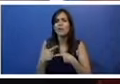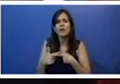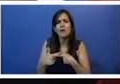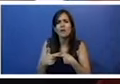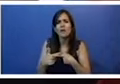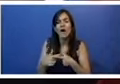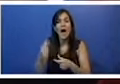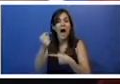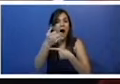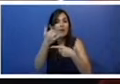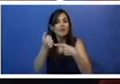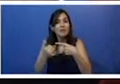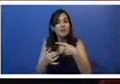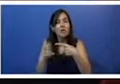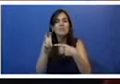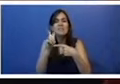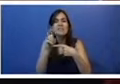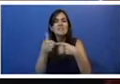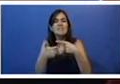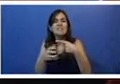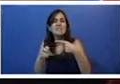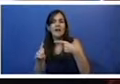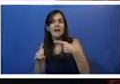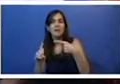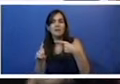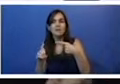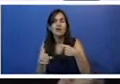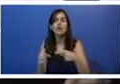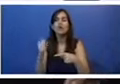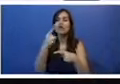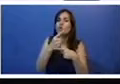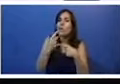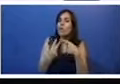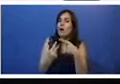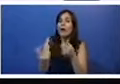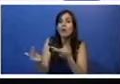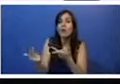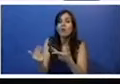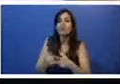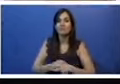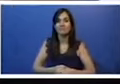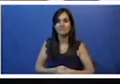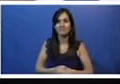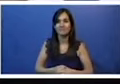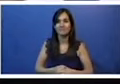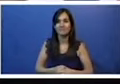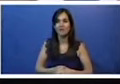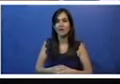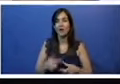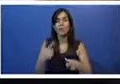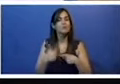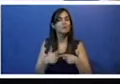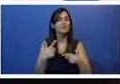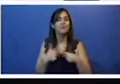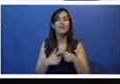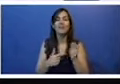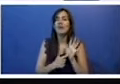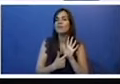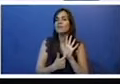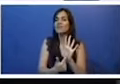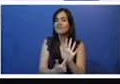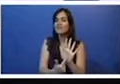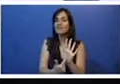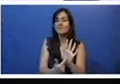as frações 51 e meio metade são iguais porque representam a